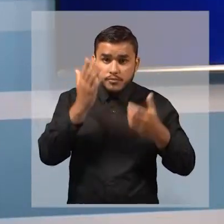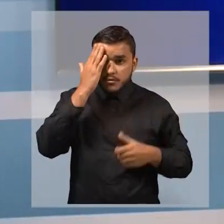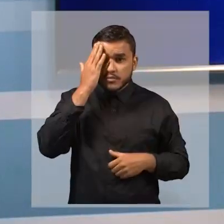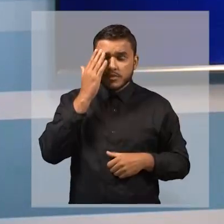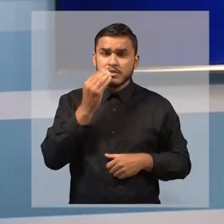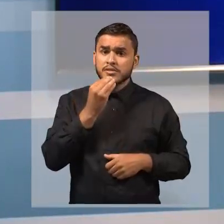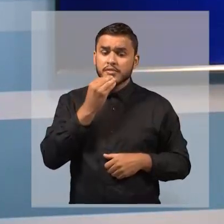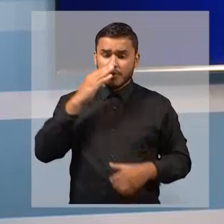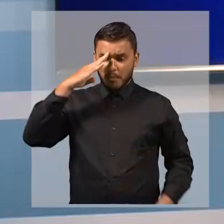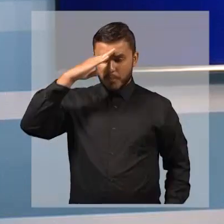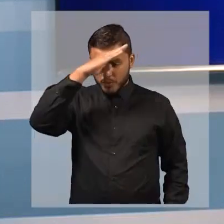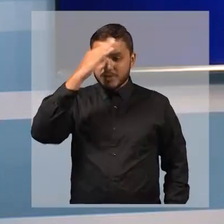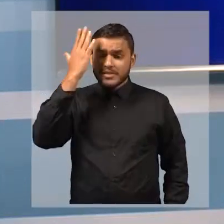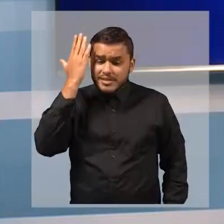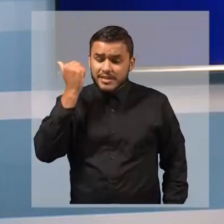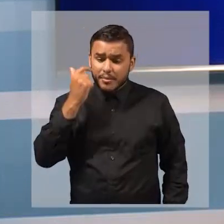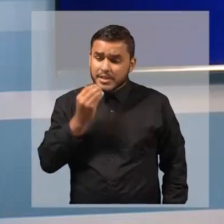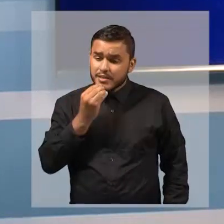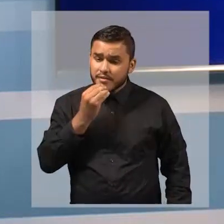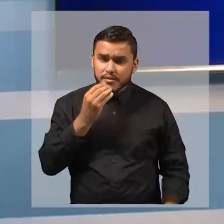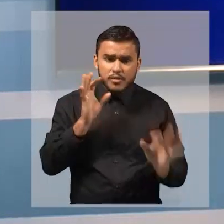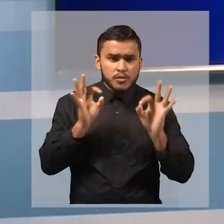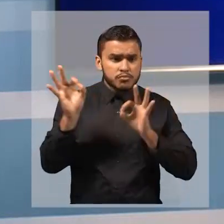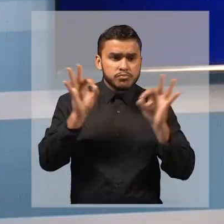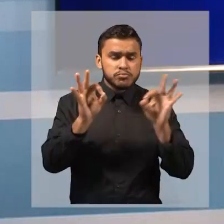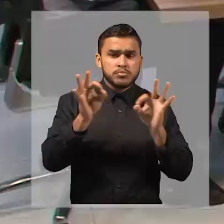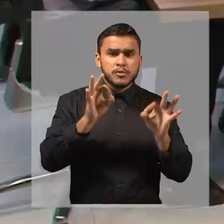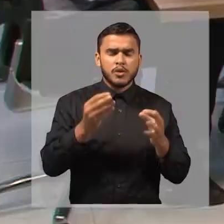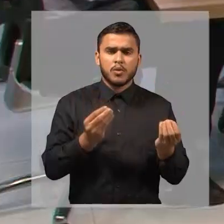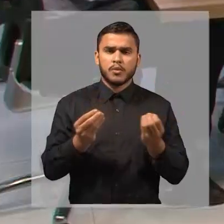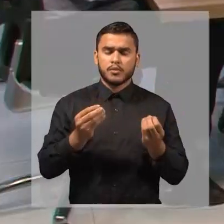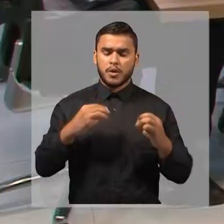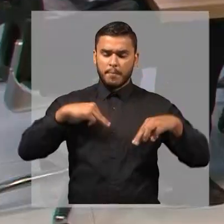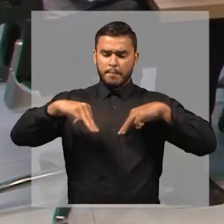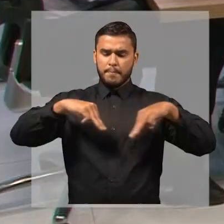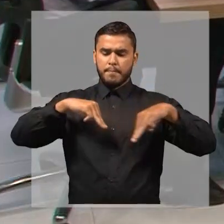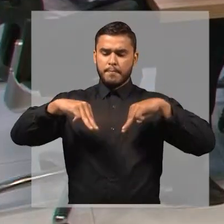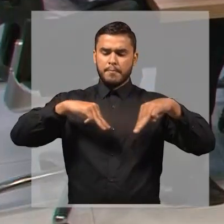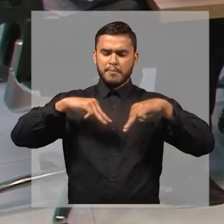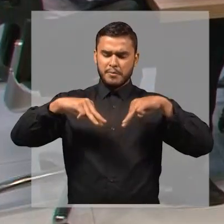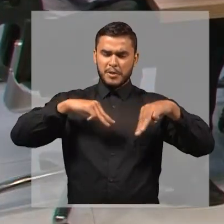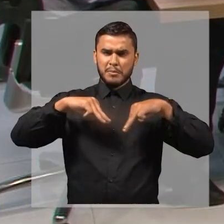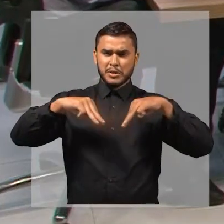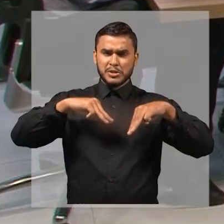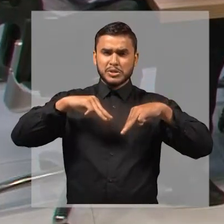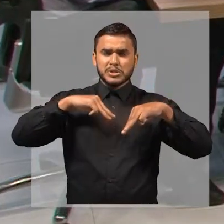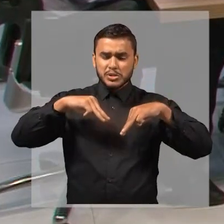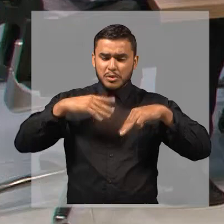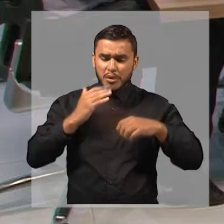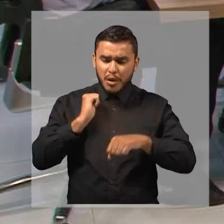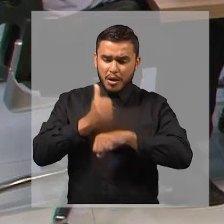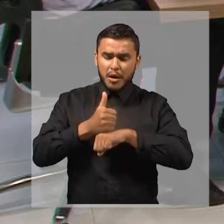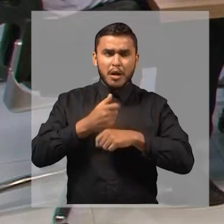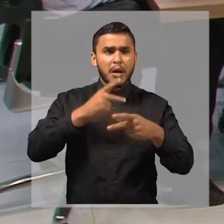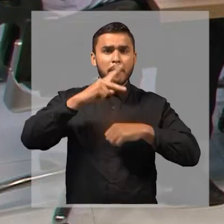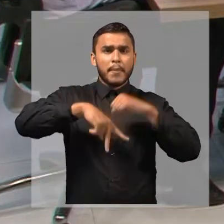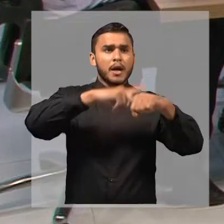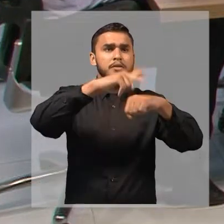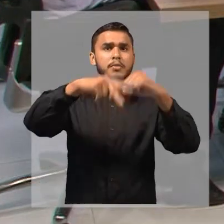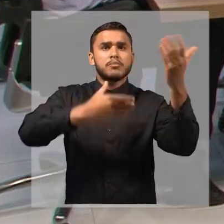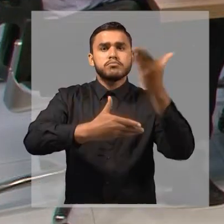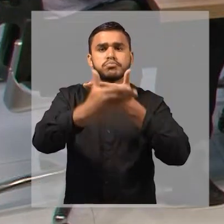inclusive naqueles onde não deviam estar, como a partir do próprio presidente, essa incompreensão. Aí vai o ministro das Relações Exteriores e passa por